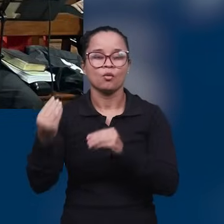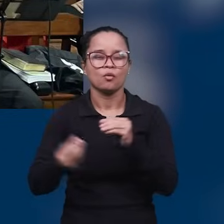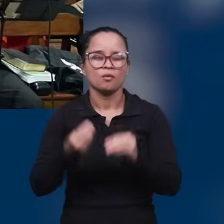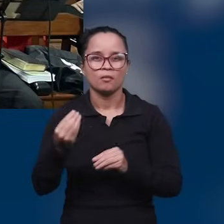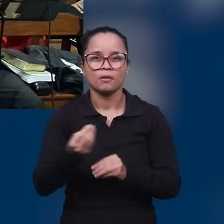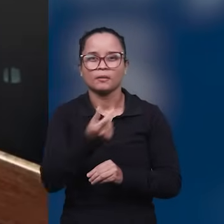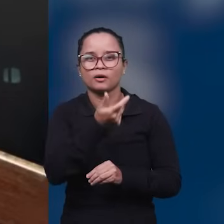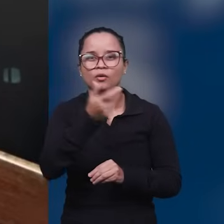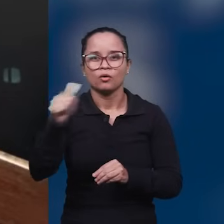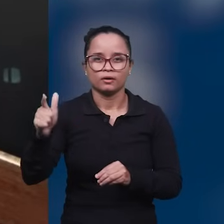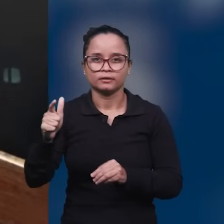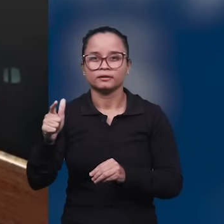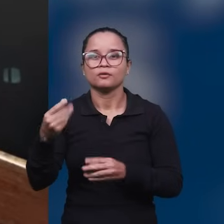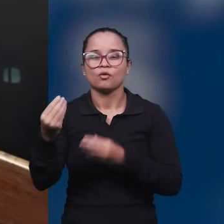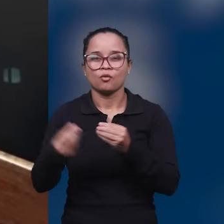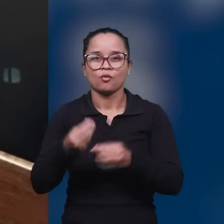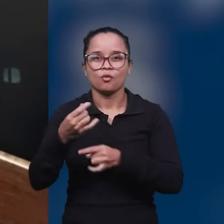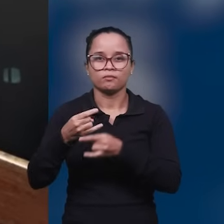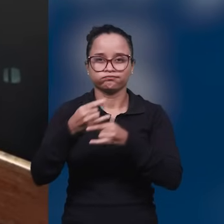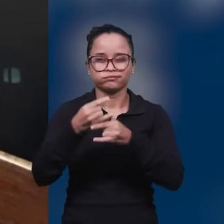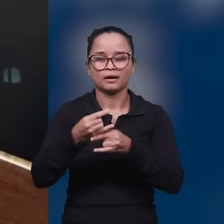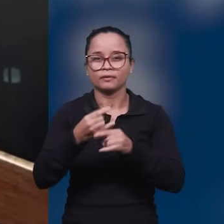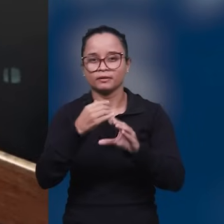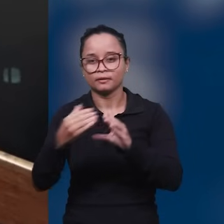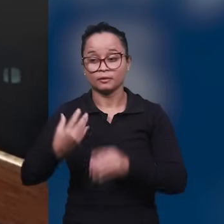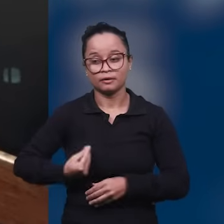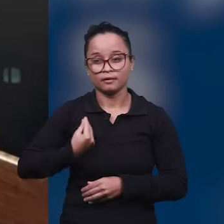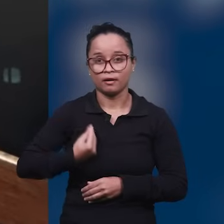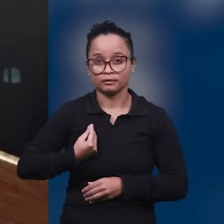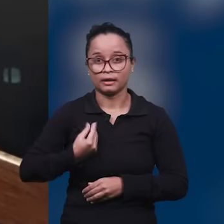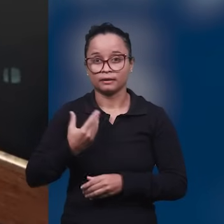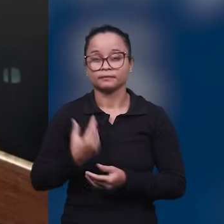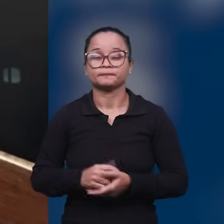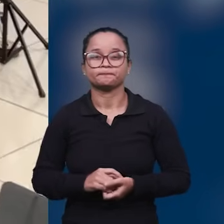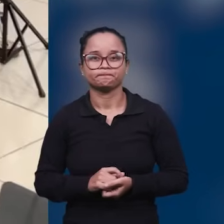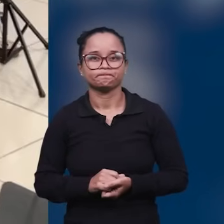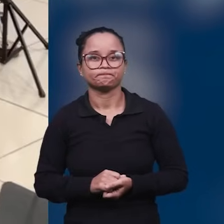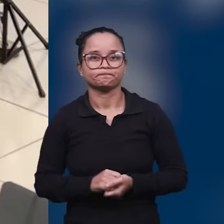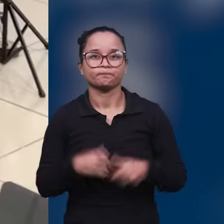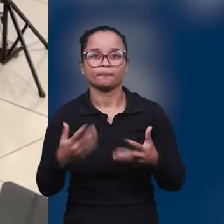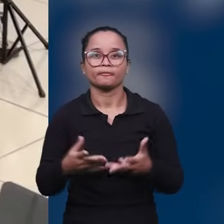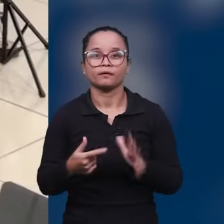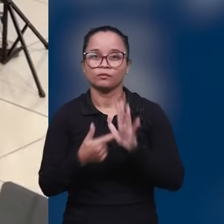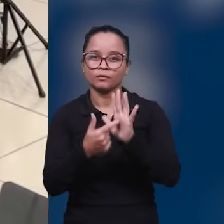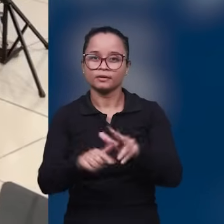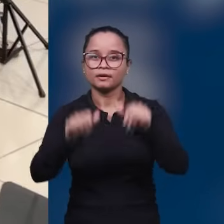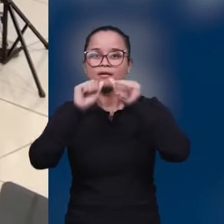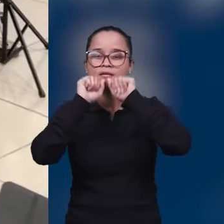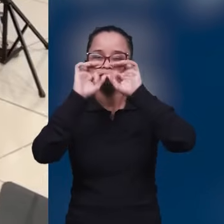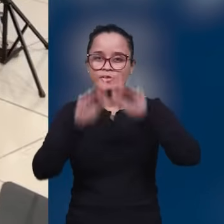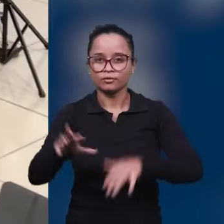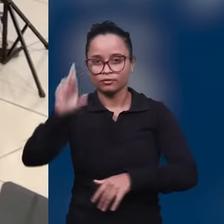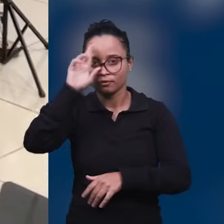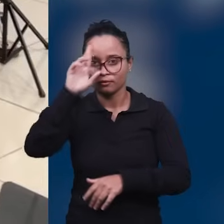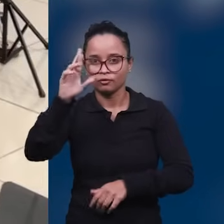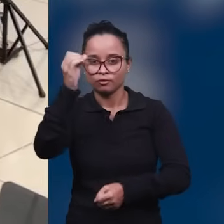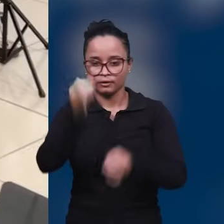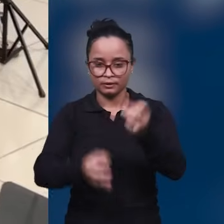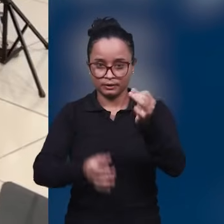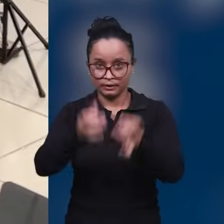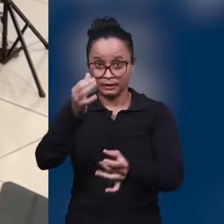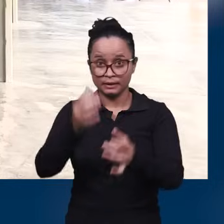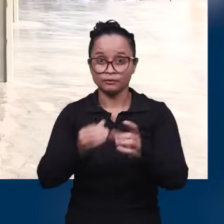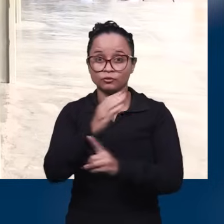Campina Grande, e ainda aconteceu por lá uma vigília com as igrejas dos bairros Santa Rosa e